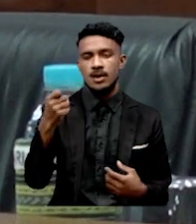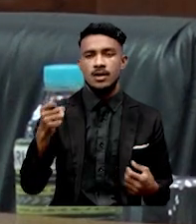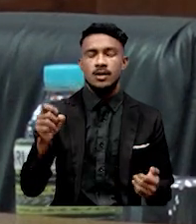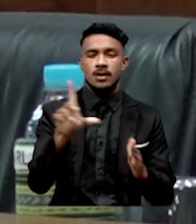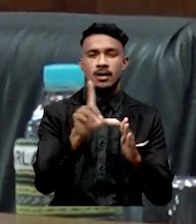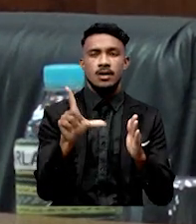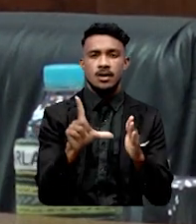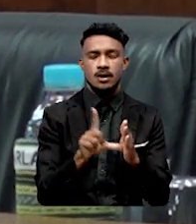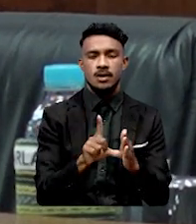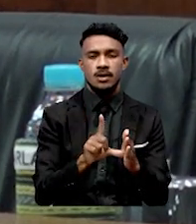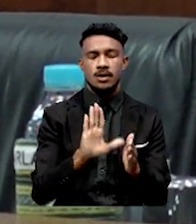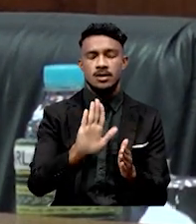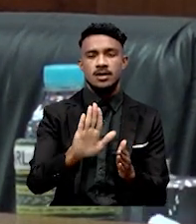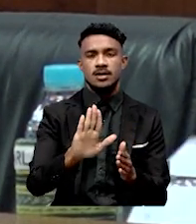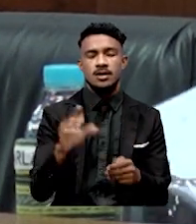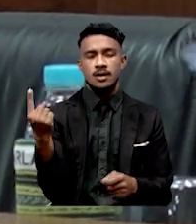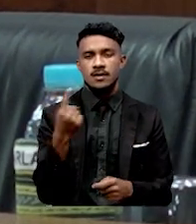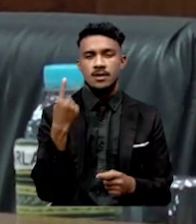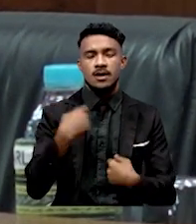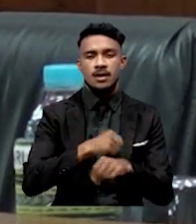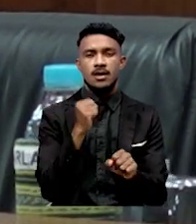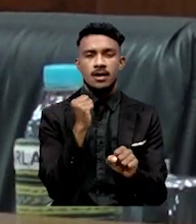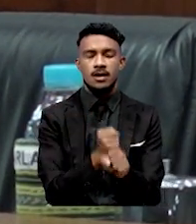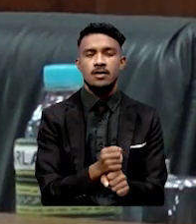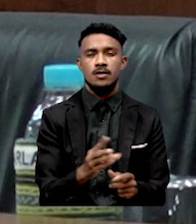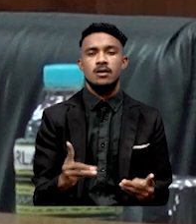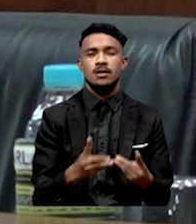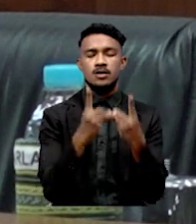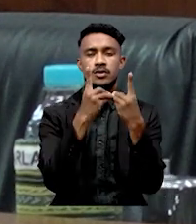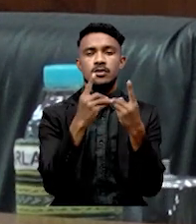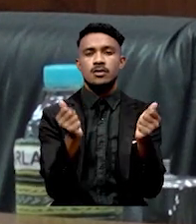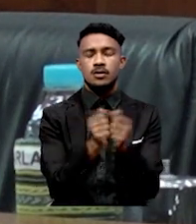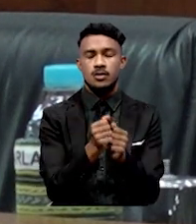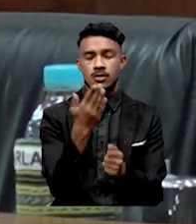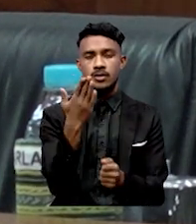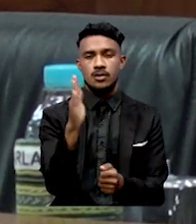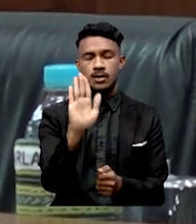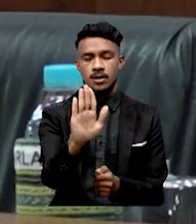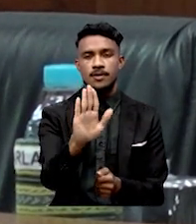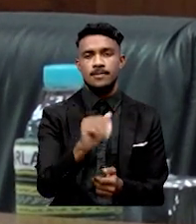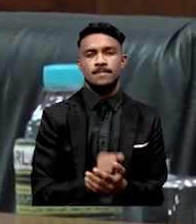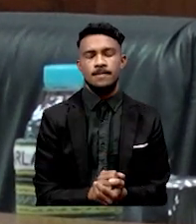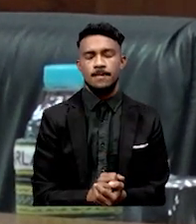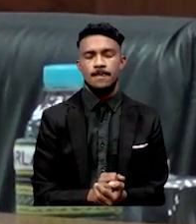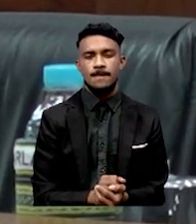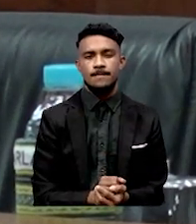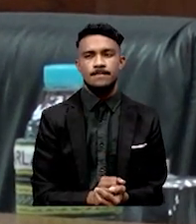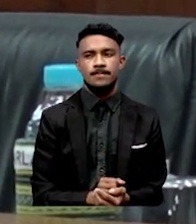ne rasik, permite a tohalo adjudicação direta. Honia, não sei,